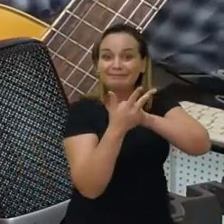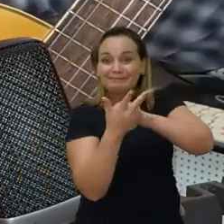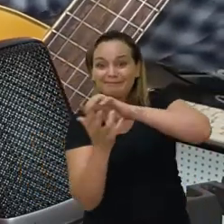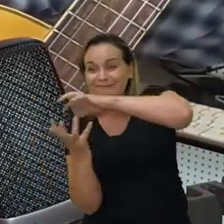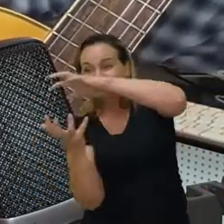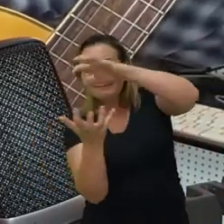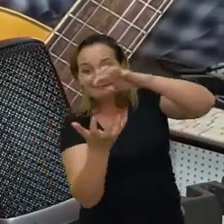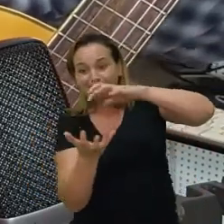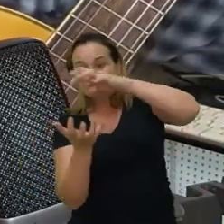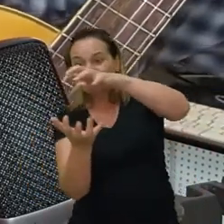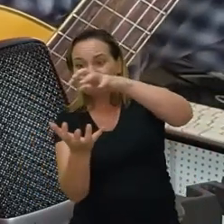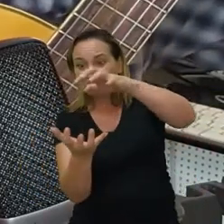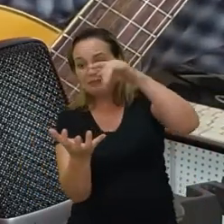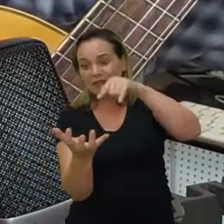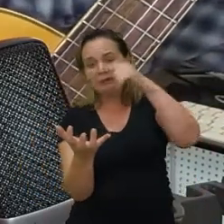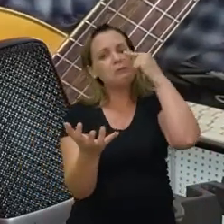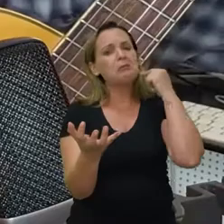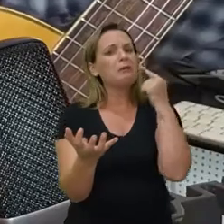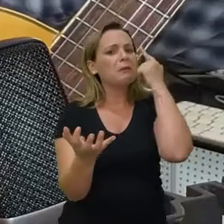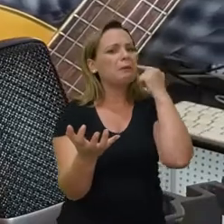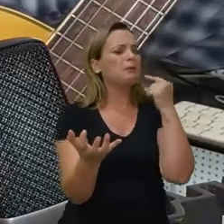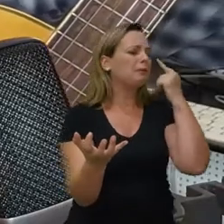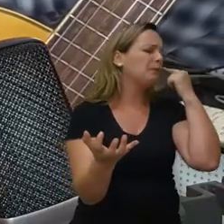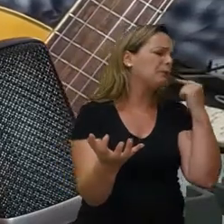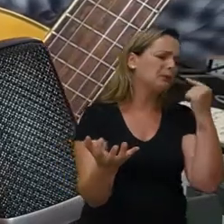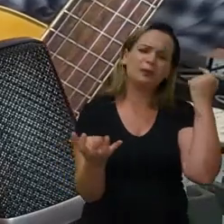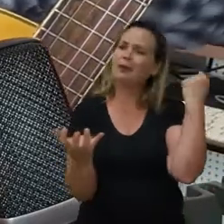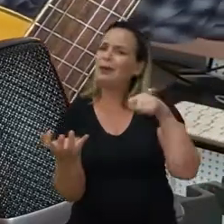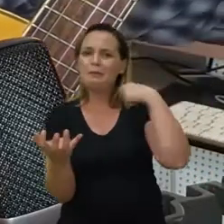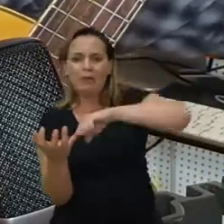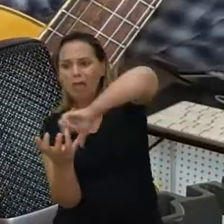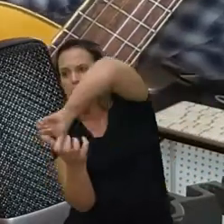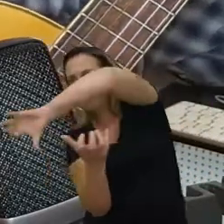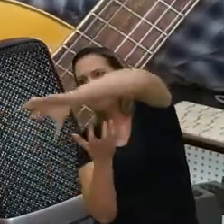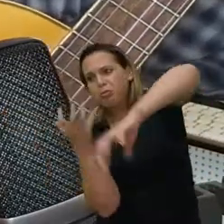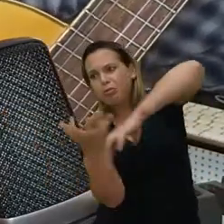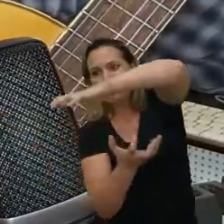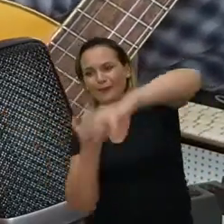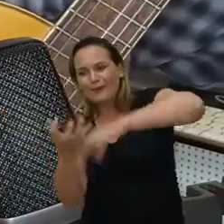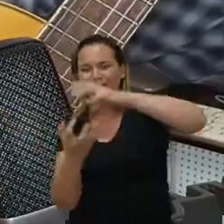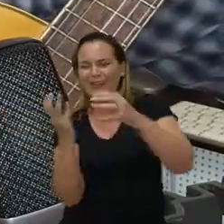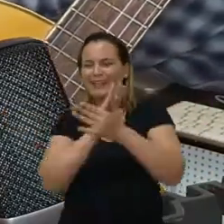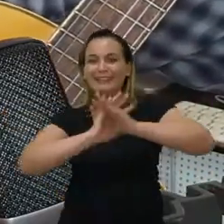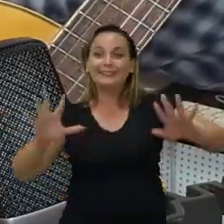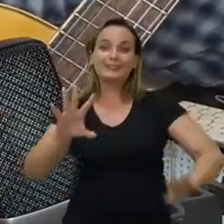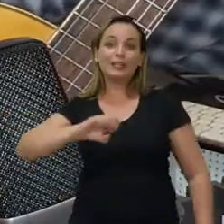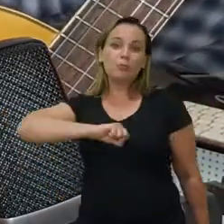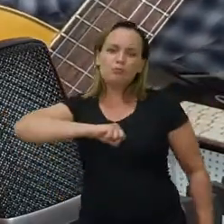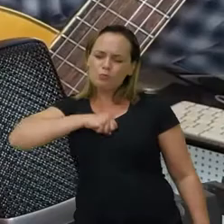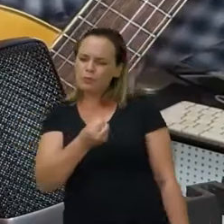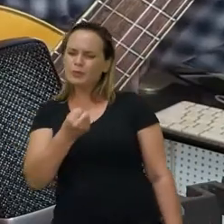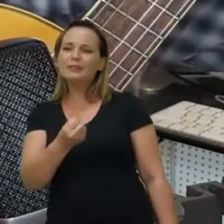terra chorou de dor. Agora é preciso mudar, menos ódio e mais amor.